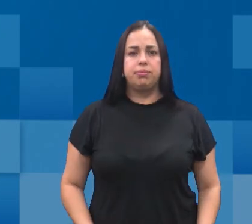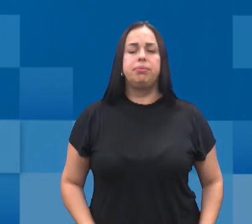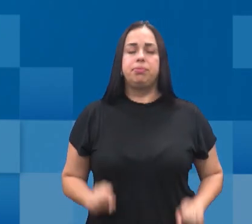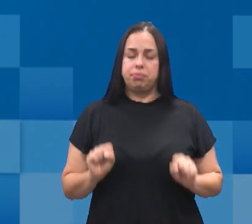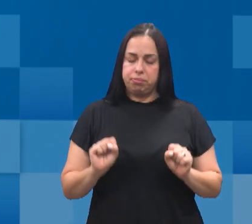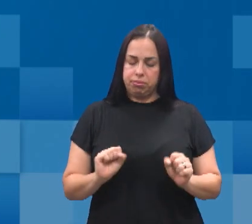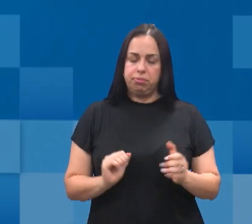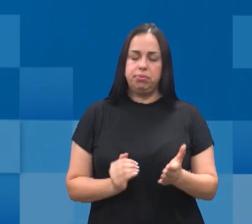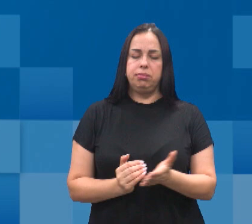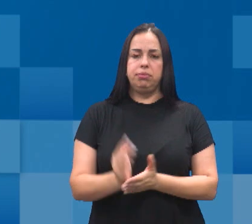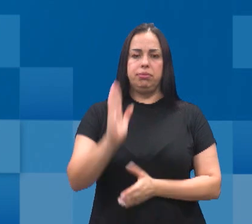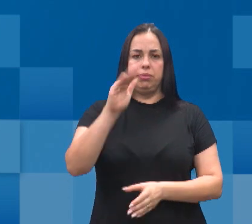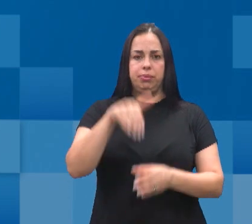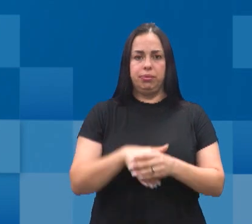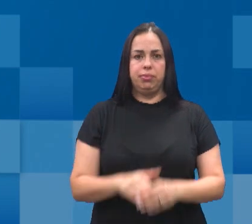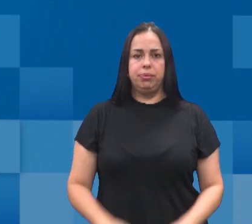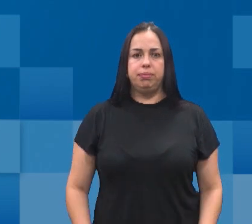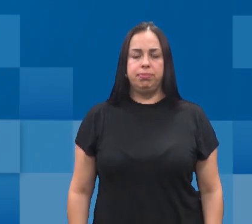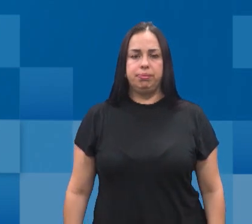Aberta a votação.